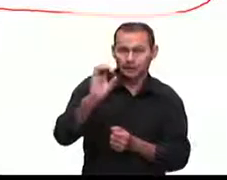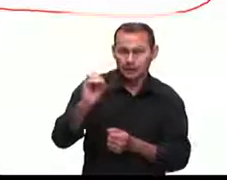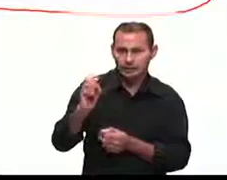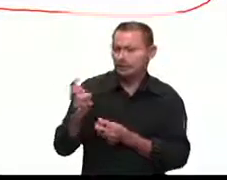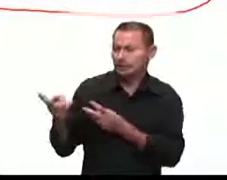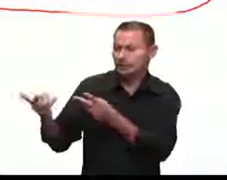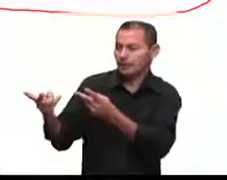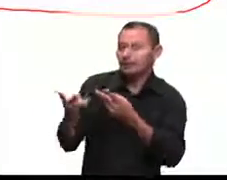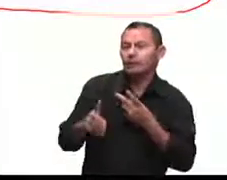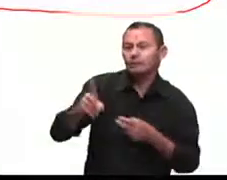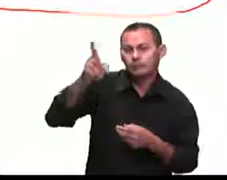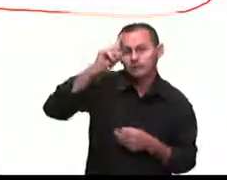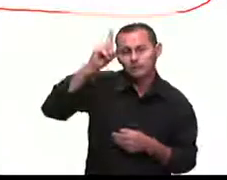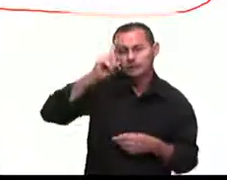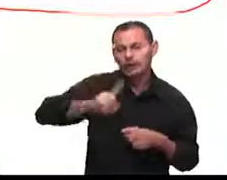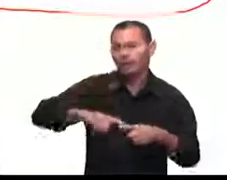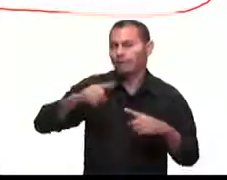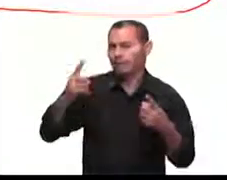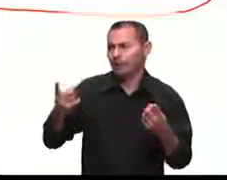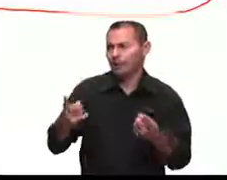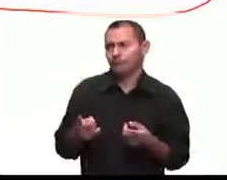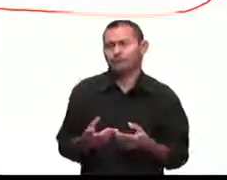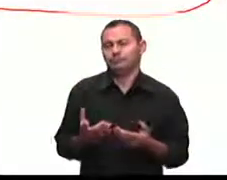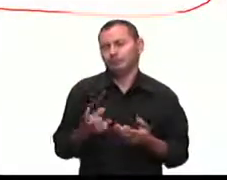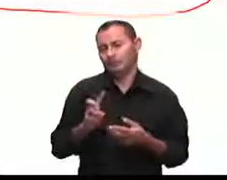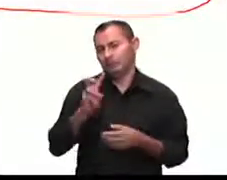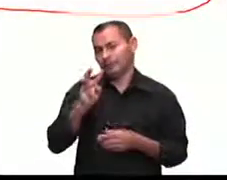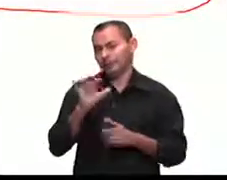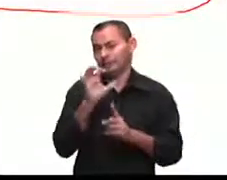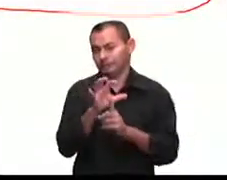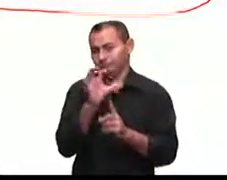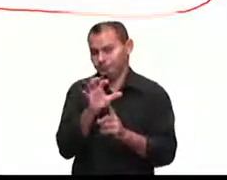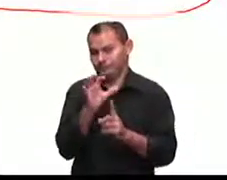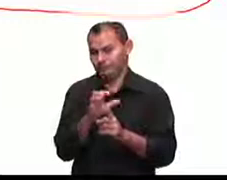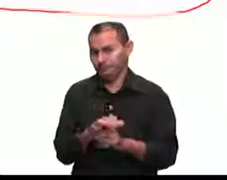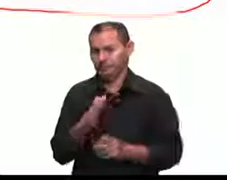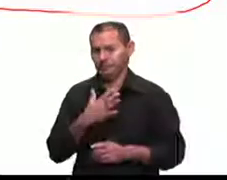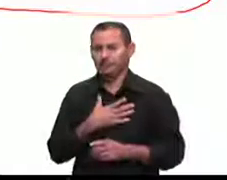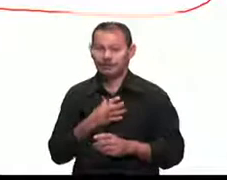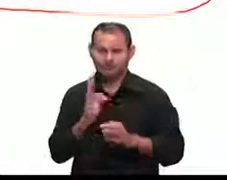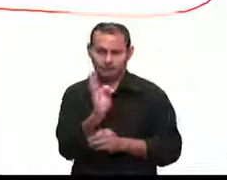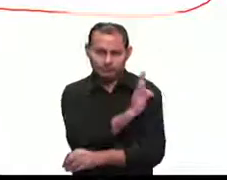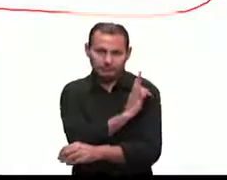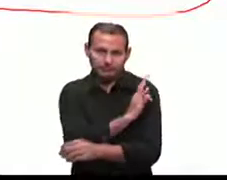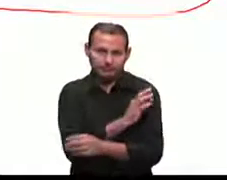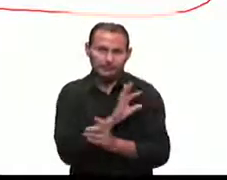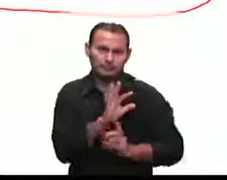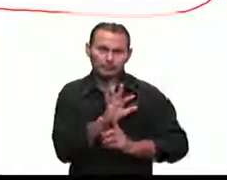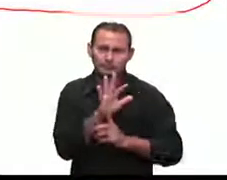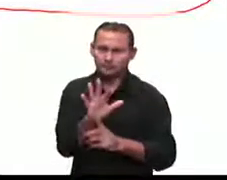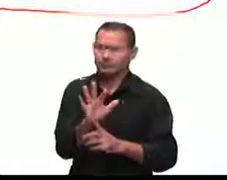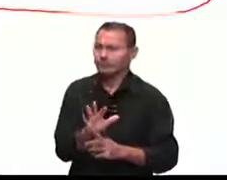por dia, porém, e aí isso vai influenciar na minha técnica de